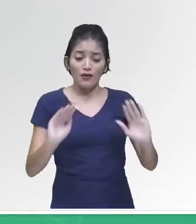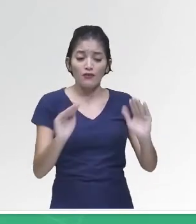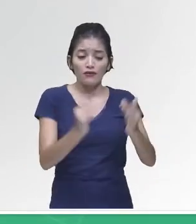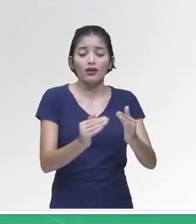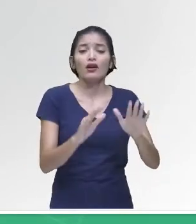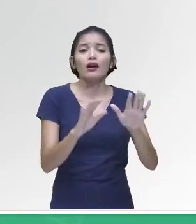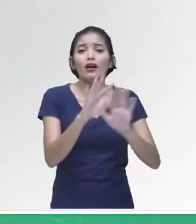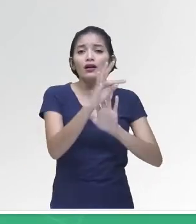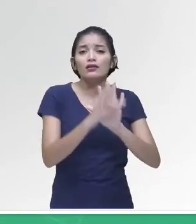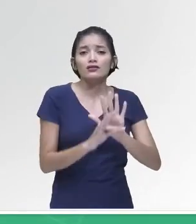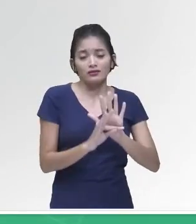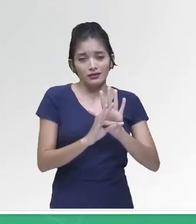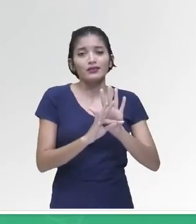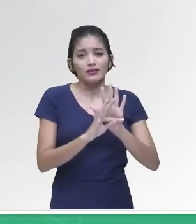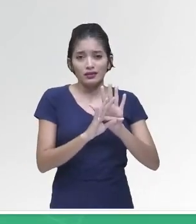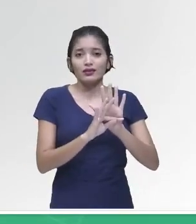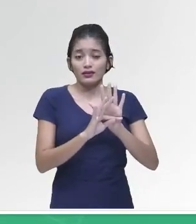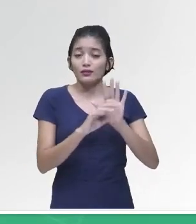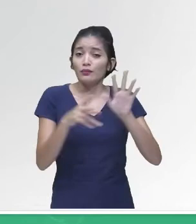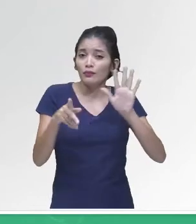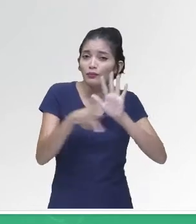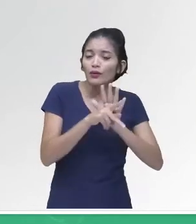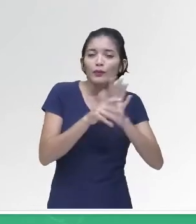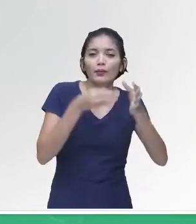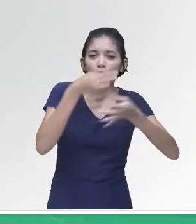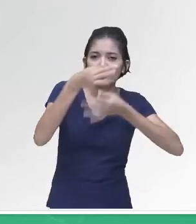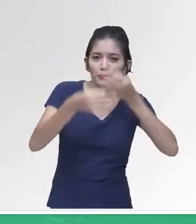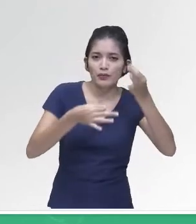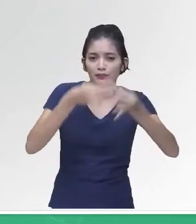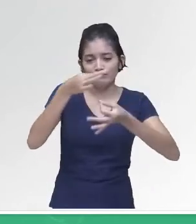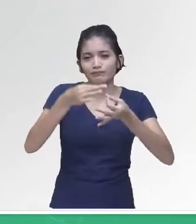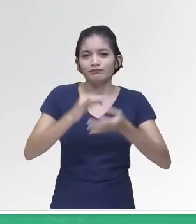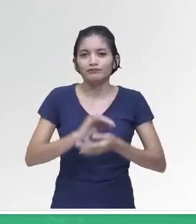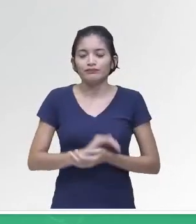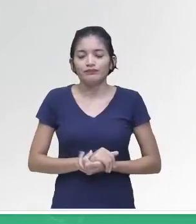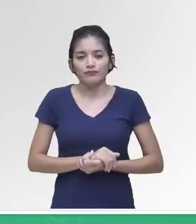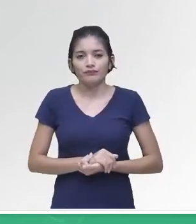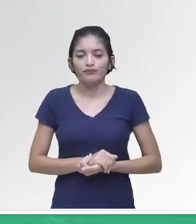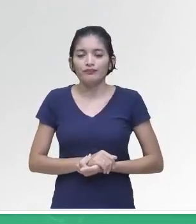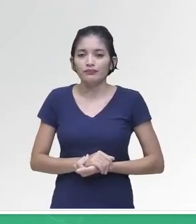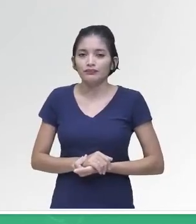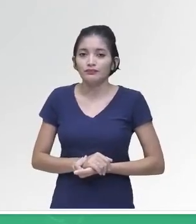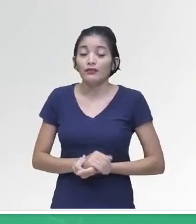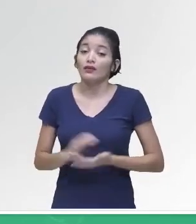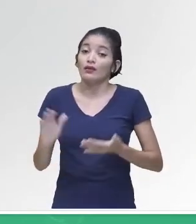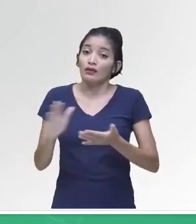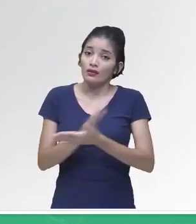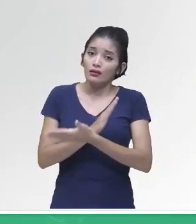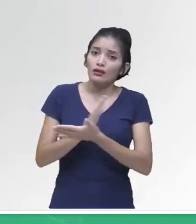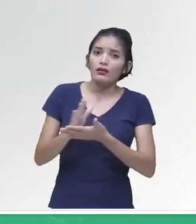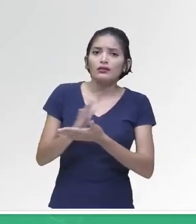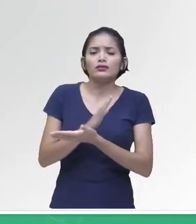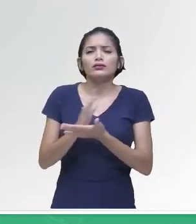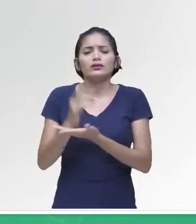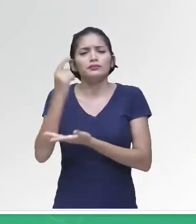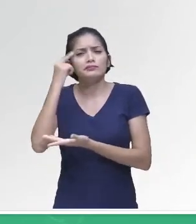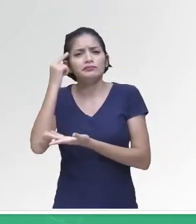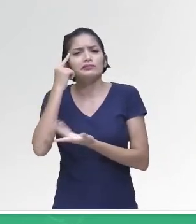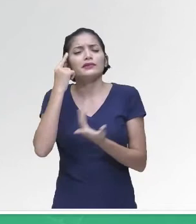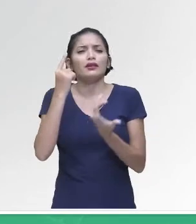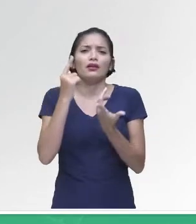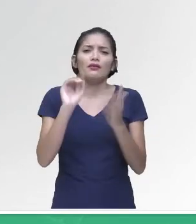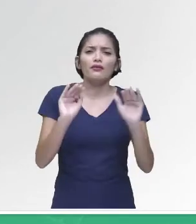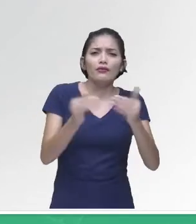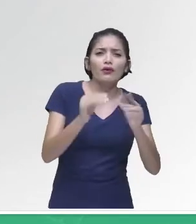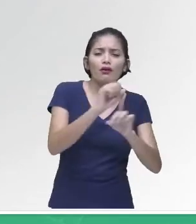sobre o texto de opinião, porque sim, existe, às vezes, essa intenção social